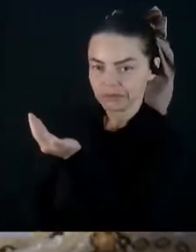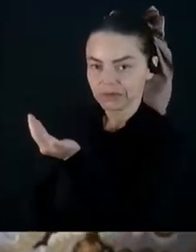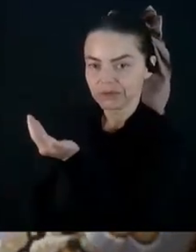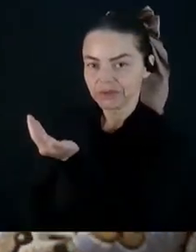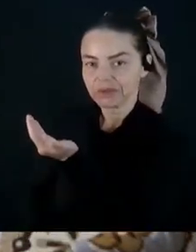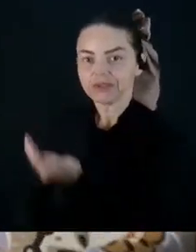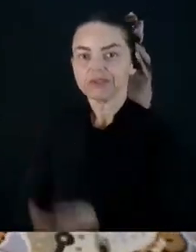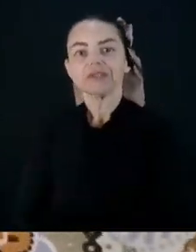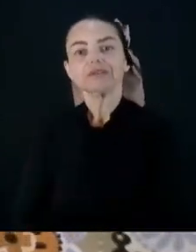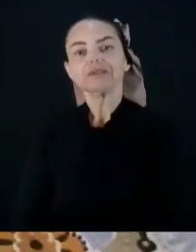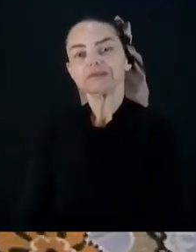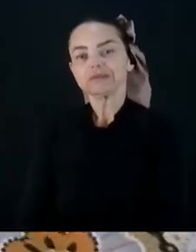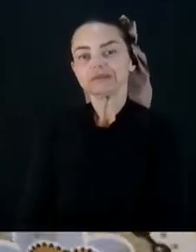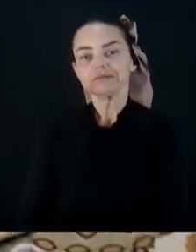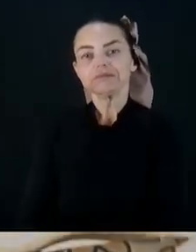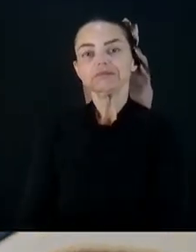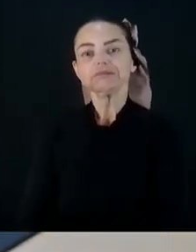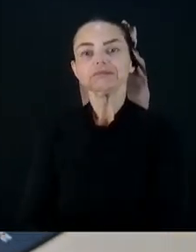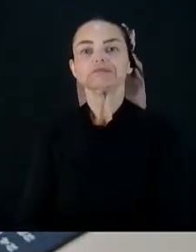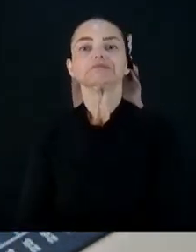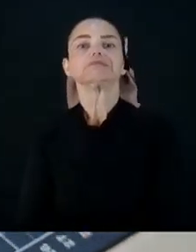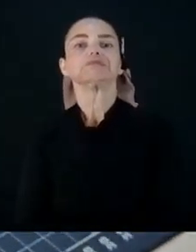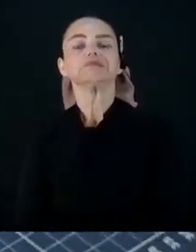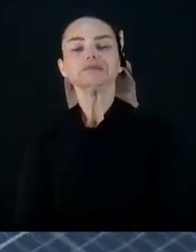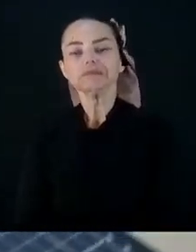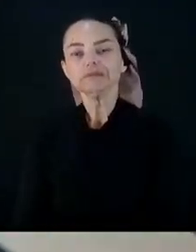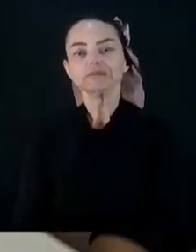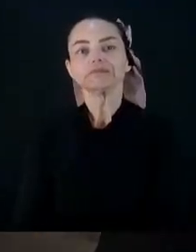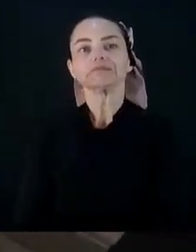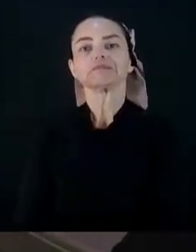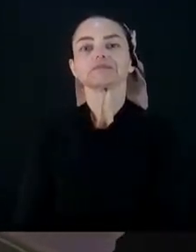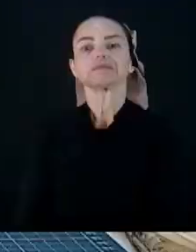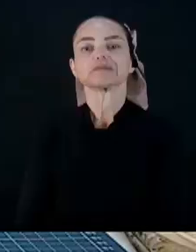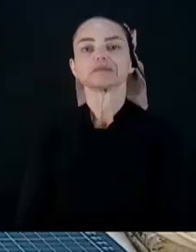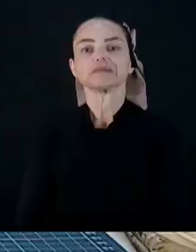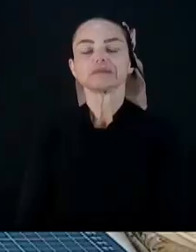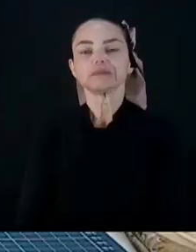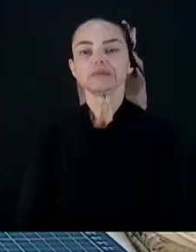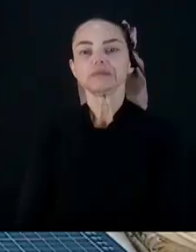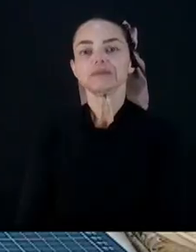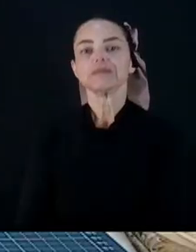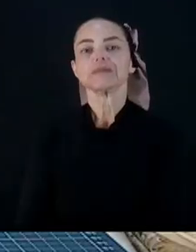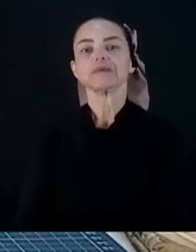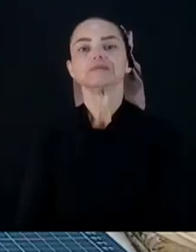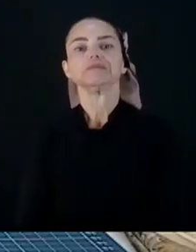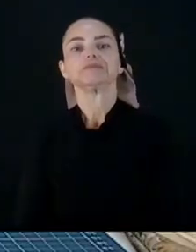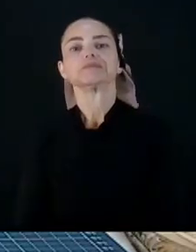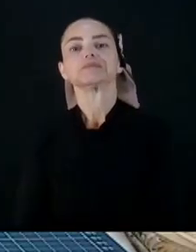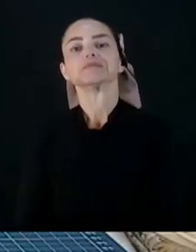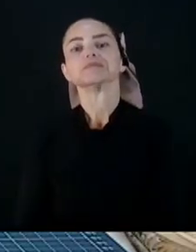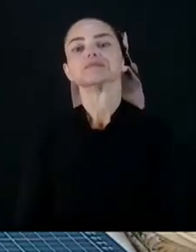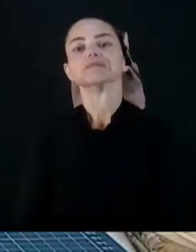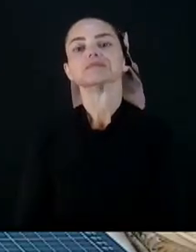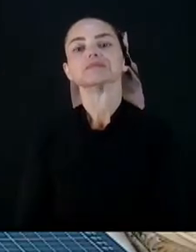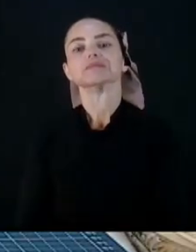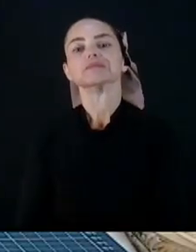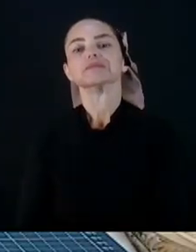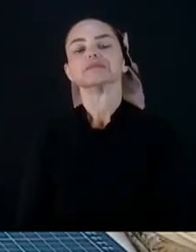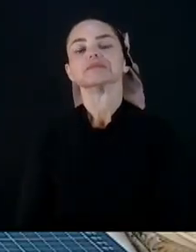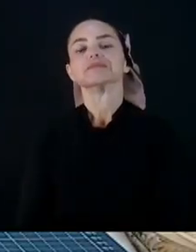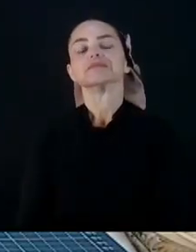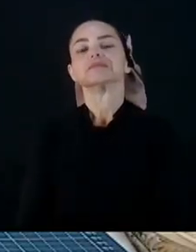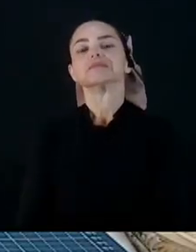Esse é pra você desvirar a peça, né? Essa é a parte que a gente vai desvirar a peça. Então, por aqui a gente vai desvirar a